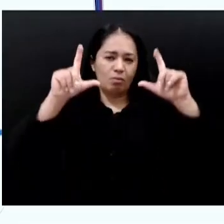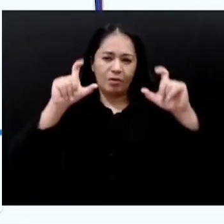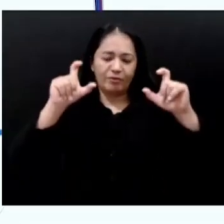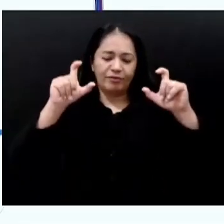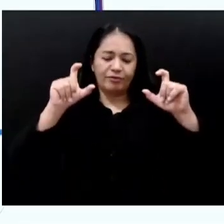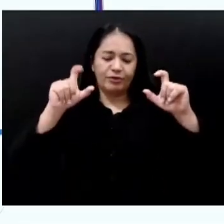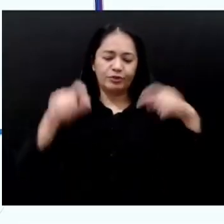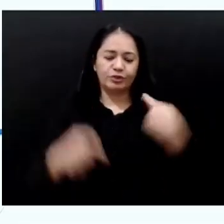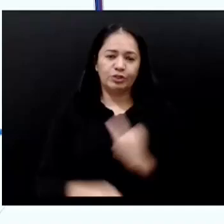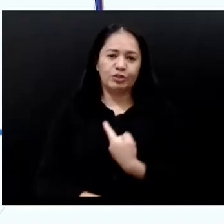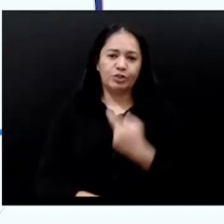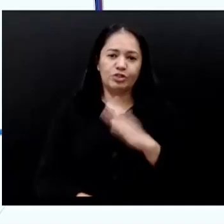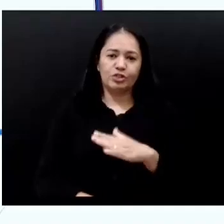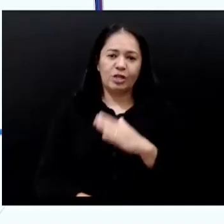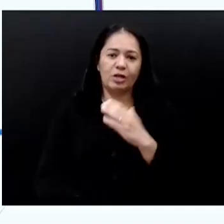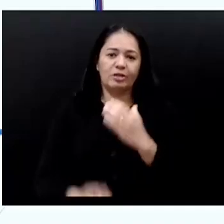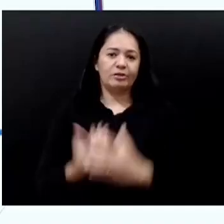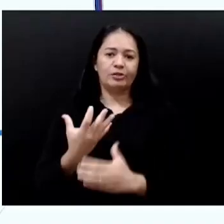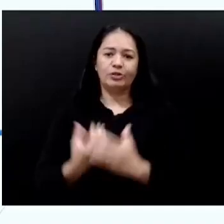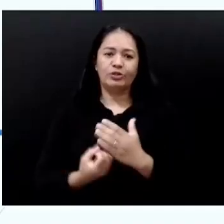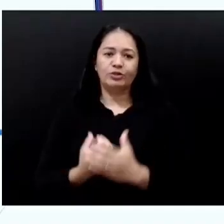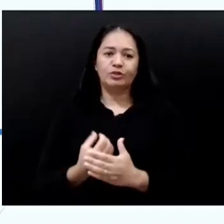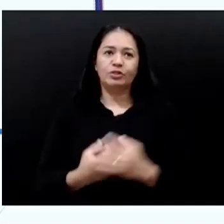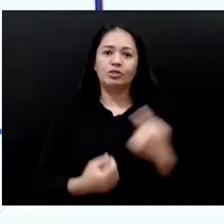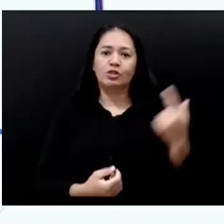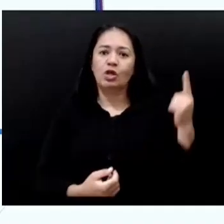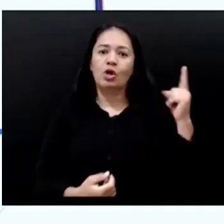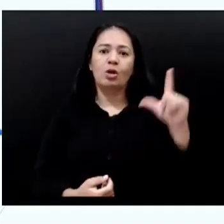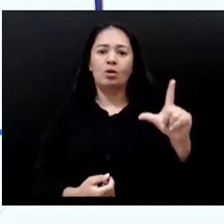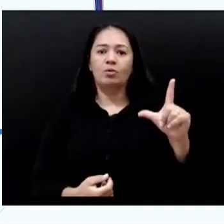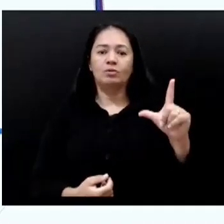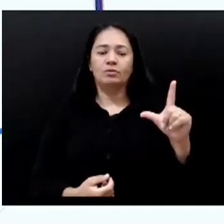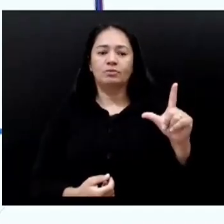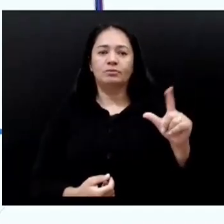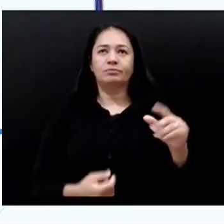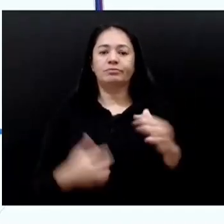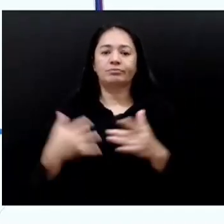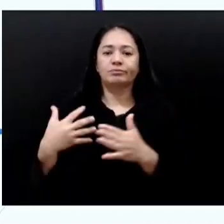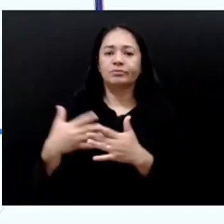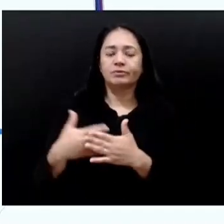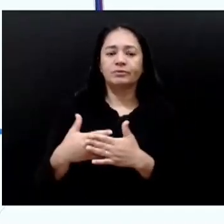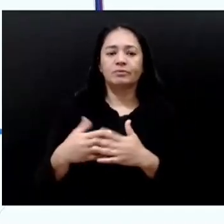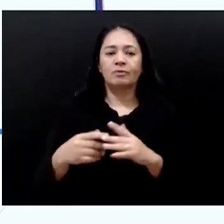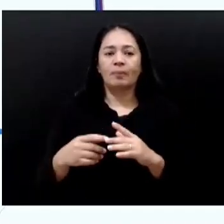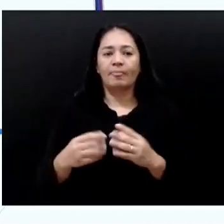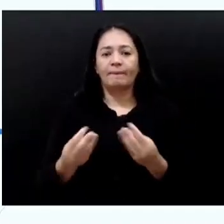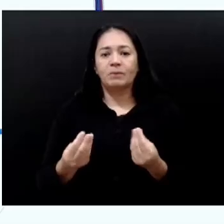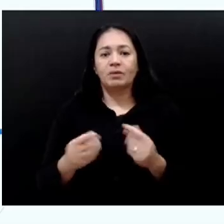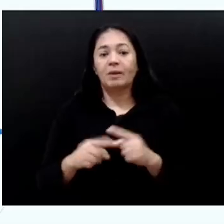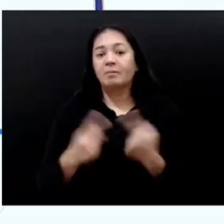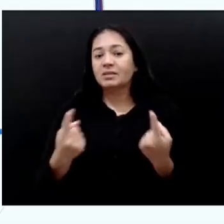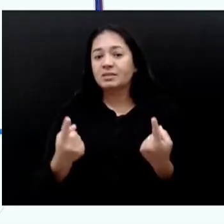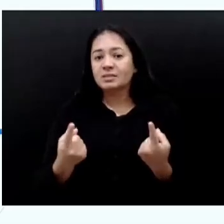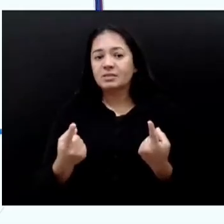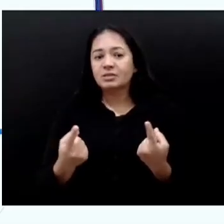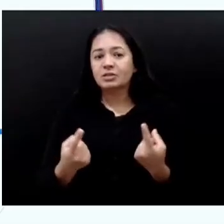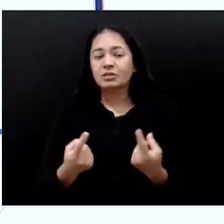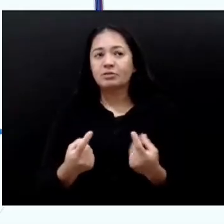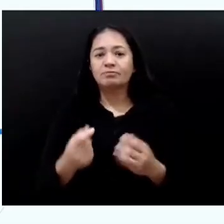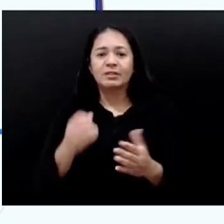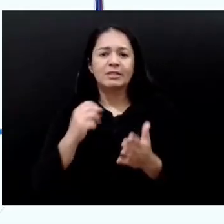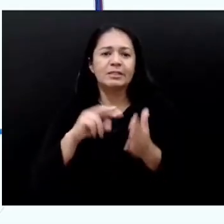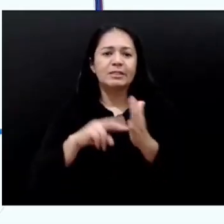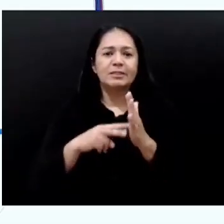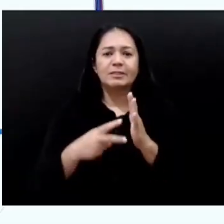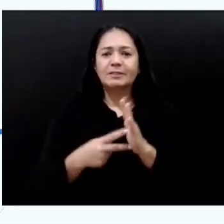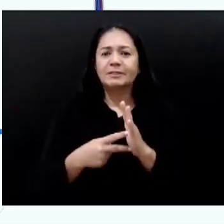criou, daquilo que a gente ganhou com o tempo, mas sim uma chancela de certeza de que eu